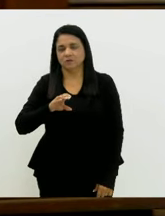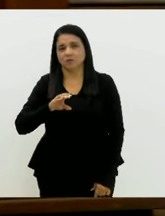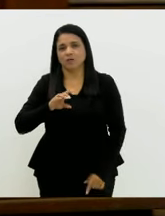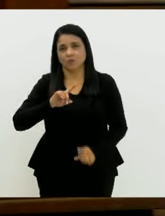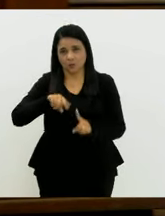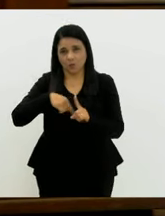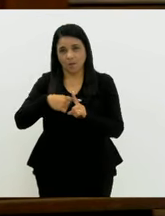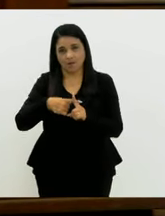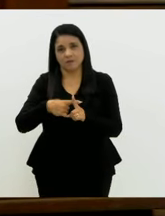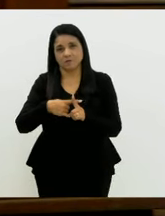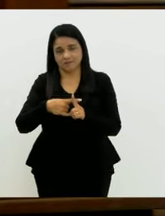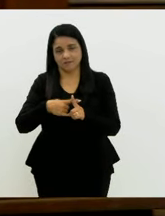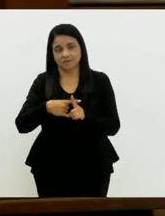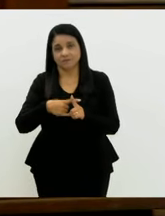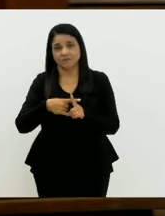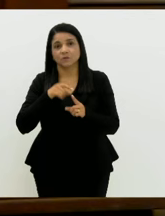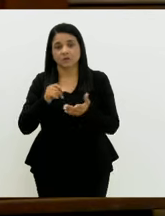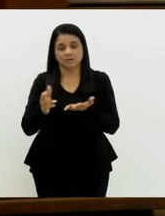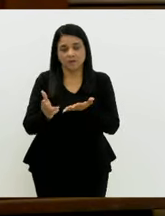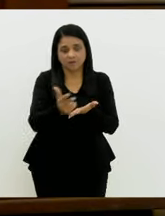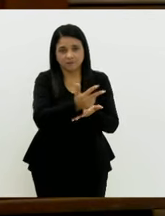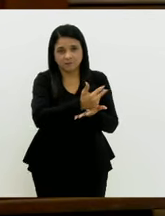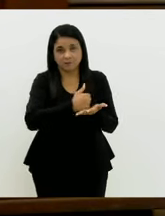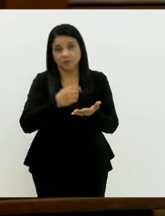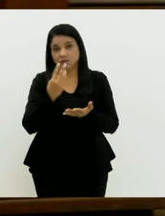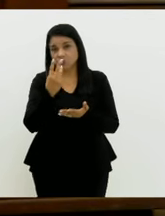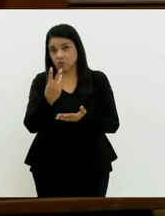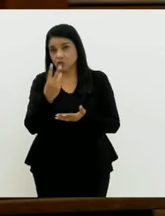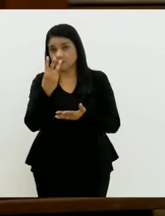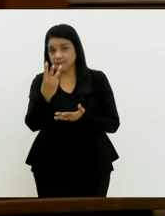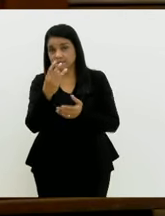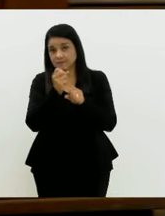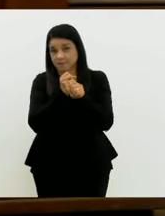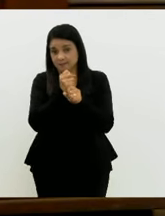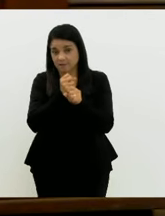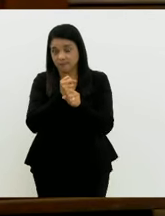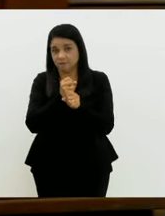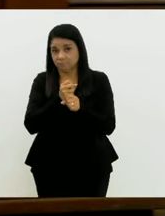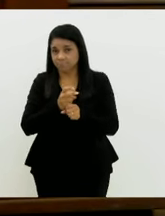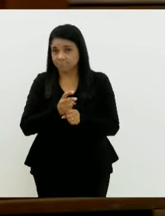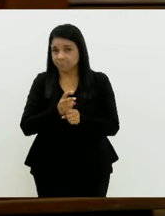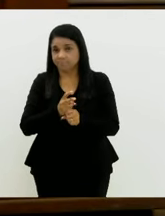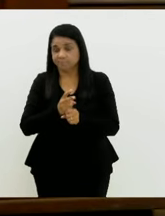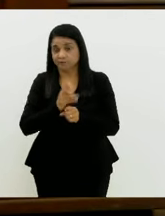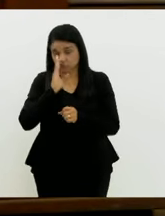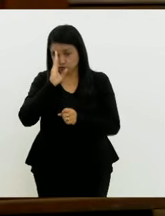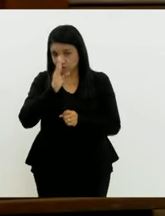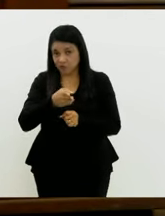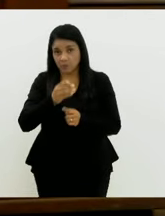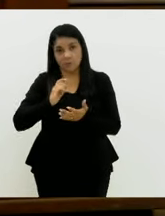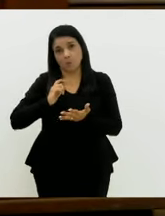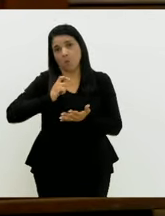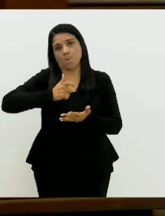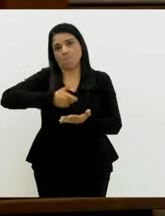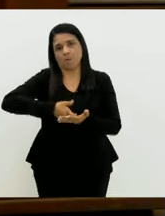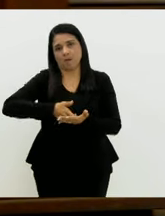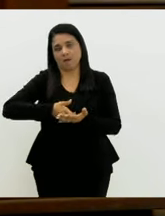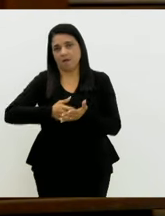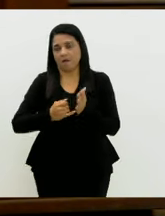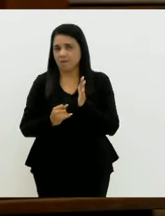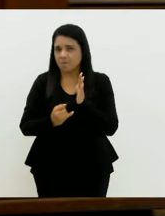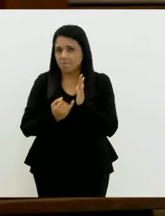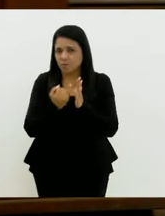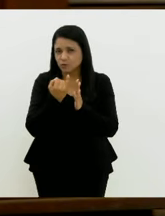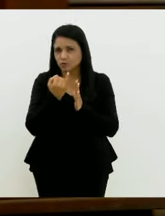planejamento tributário 2, 3 anos seguidos, exatamente para não pagar imposto. E